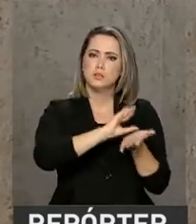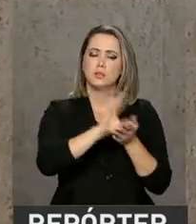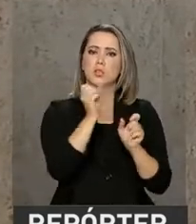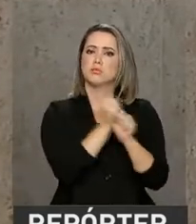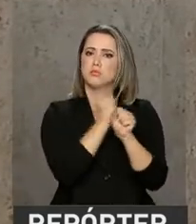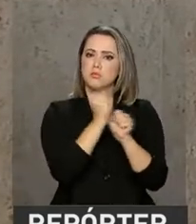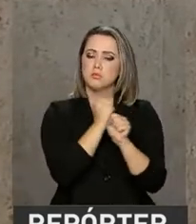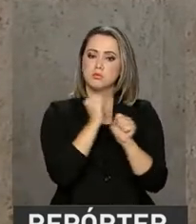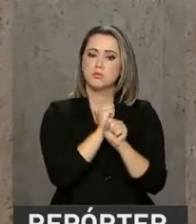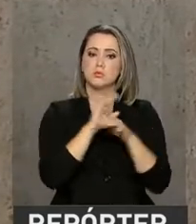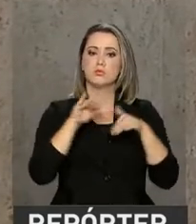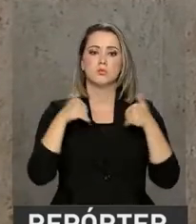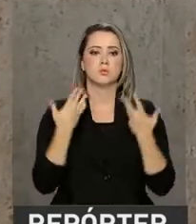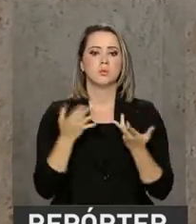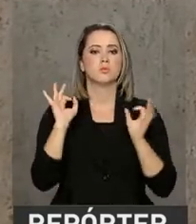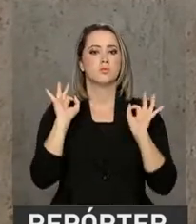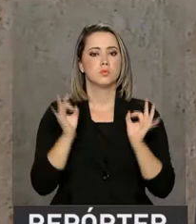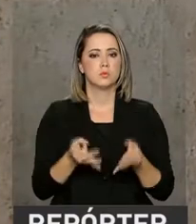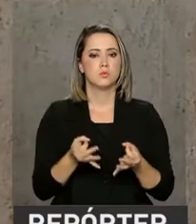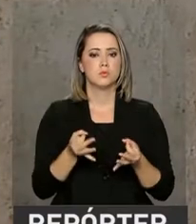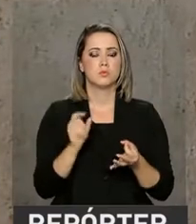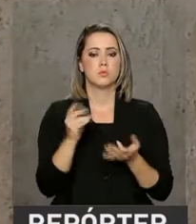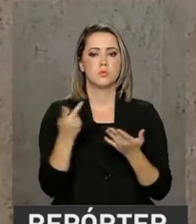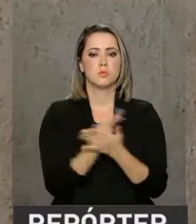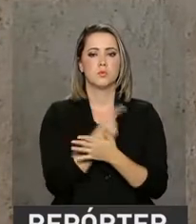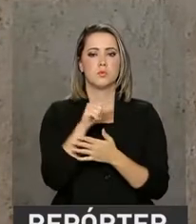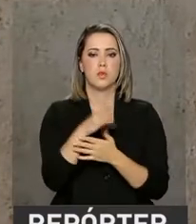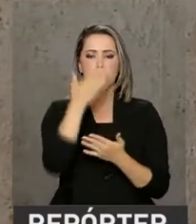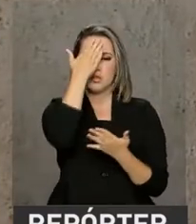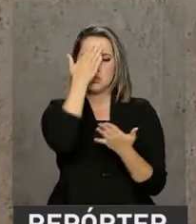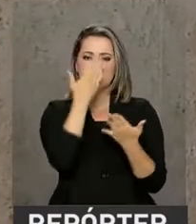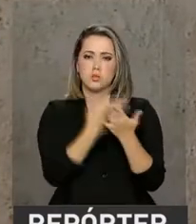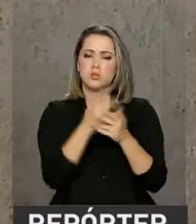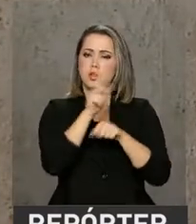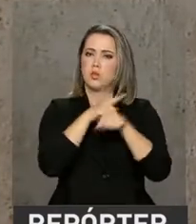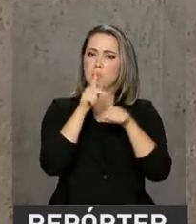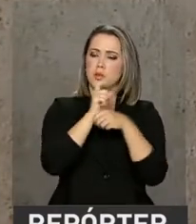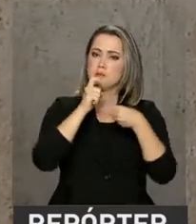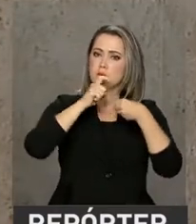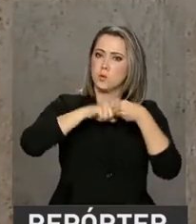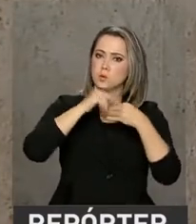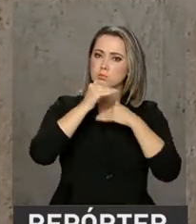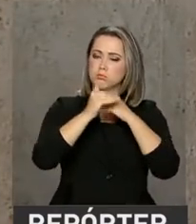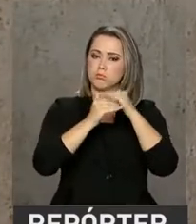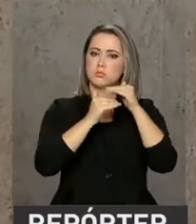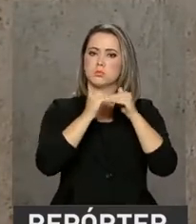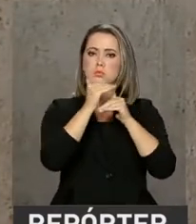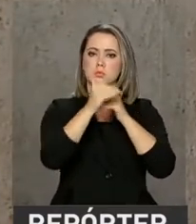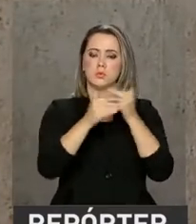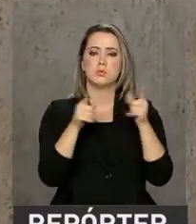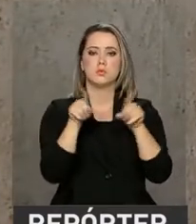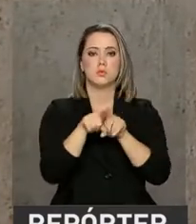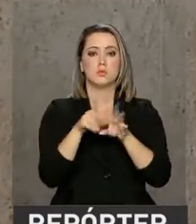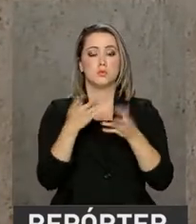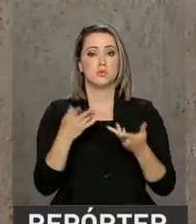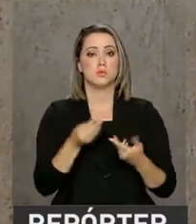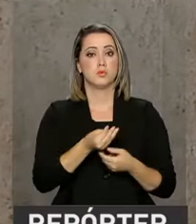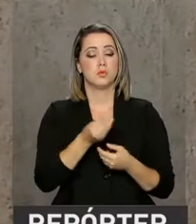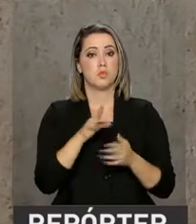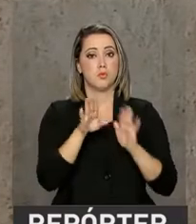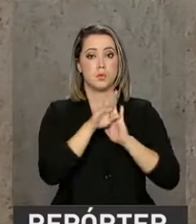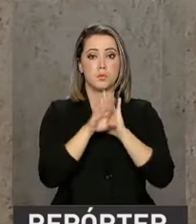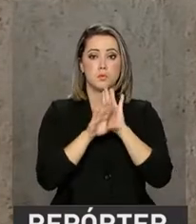e isso sem dúvida nenhuma se deve à confiança que o país recuperou se deve à qualidade dos projetos